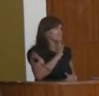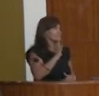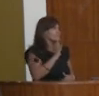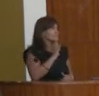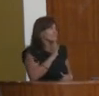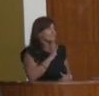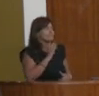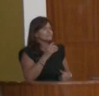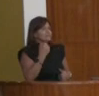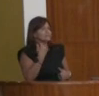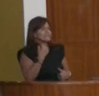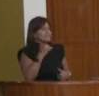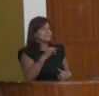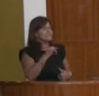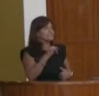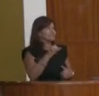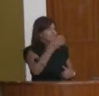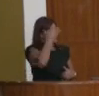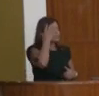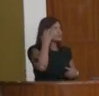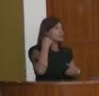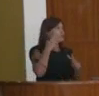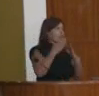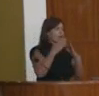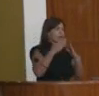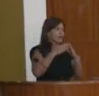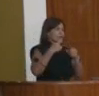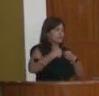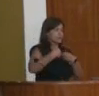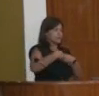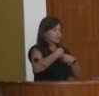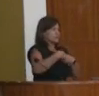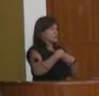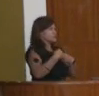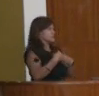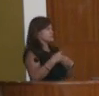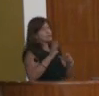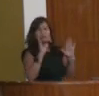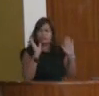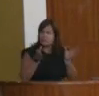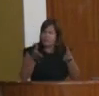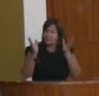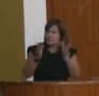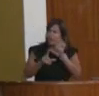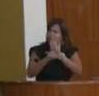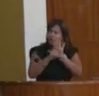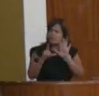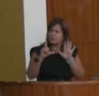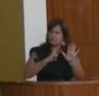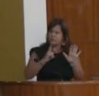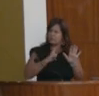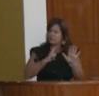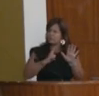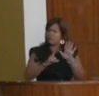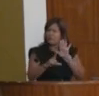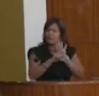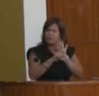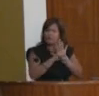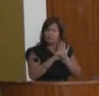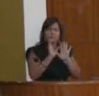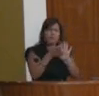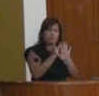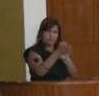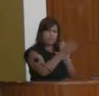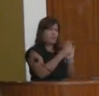deficiência, residentes no município. O dela foi uma sugestão. Não, já existe uma lei municipal que atende as pessoas